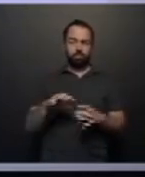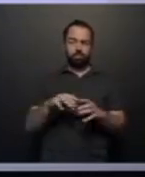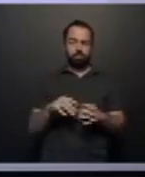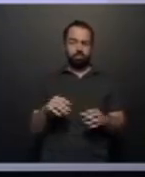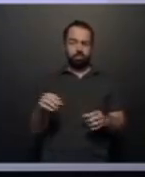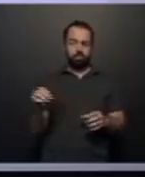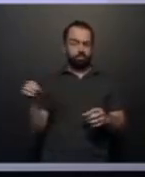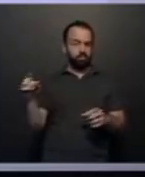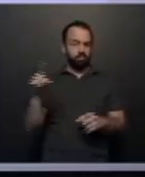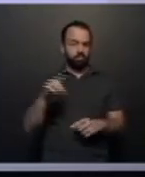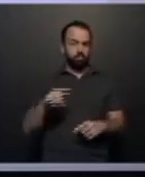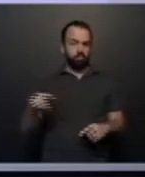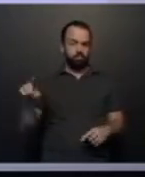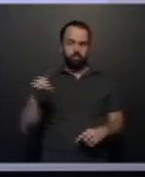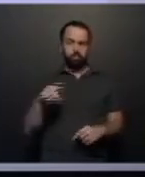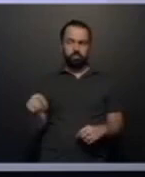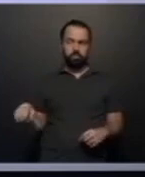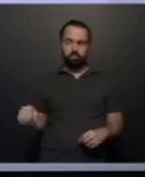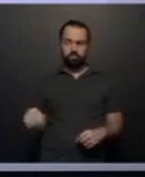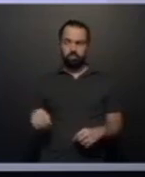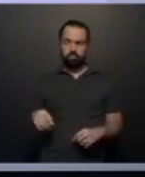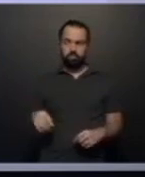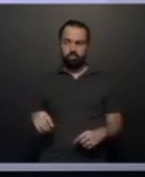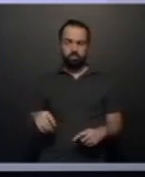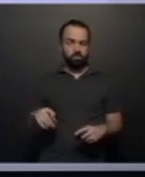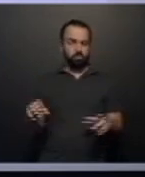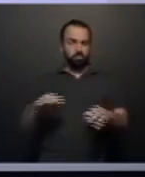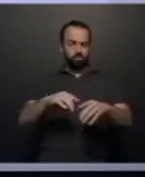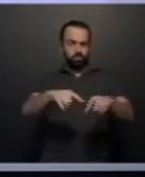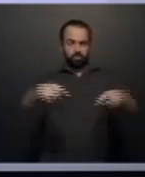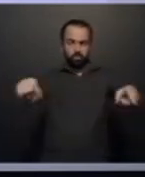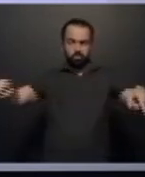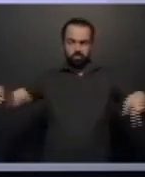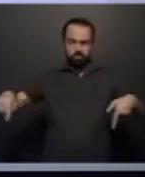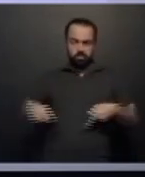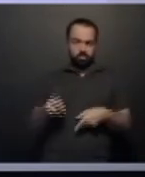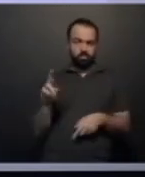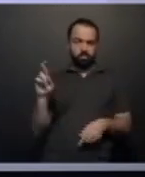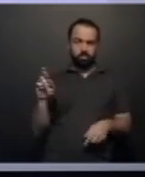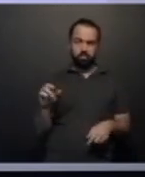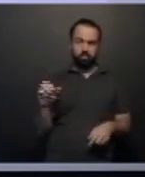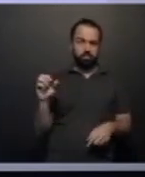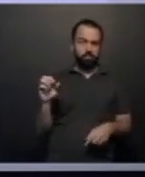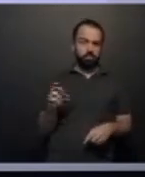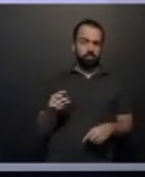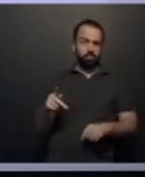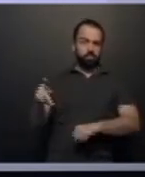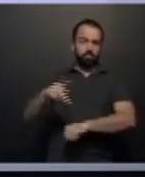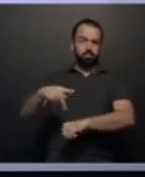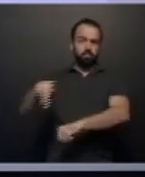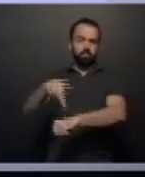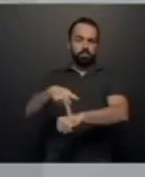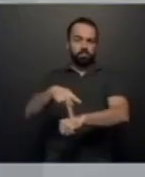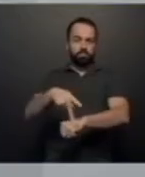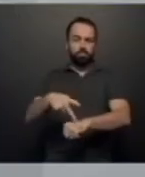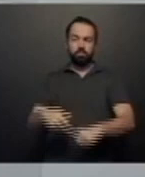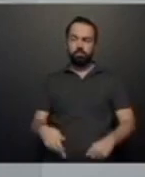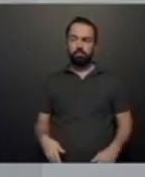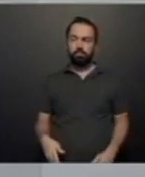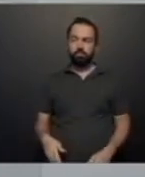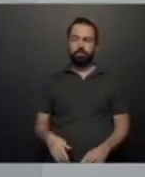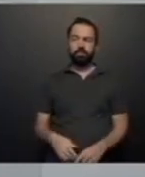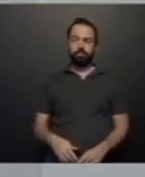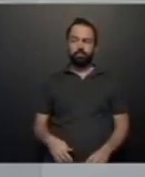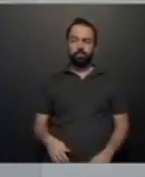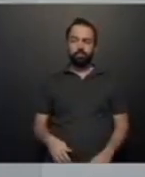os racionais, eu terei aqui um país fictício aí nessa analogia, que seriam os números reais.